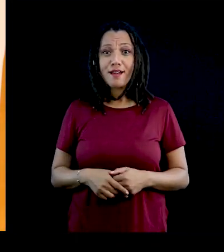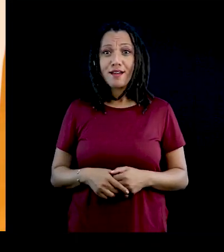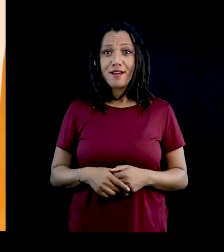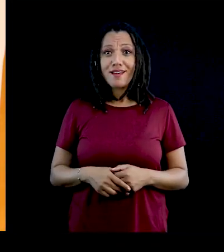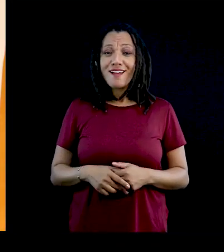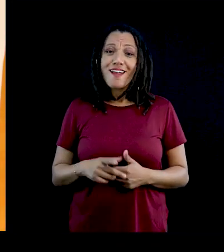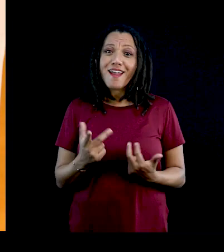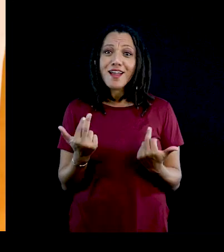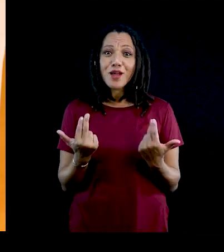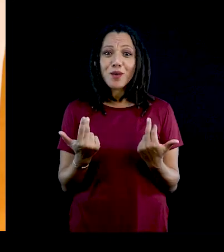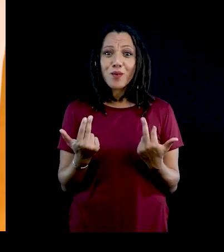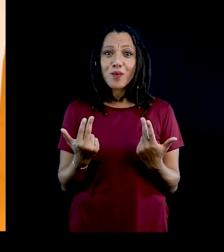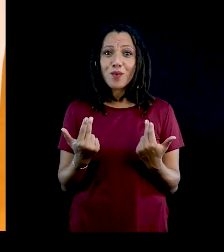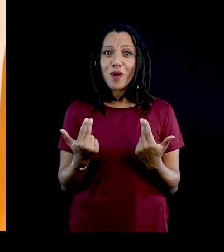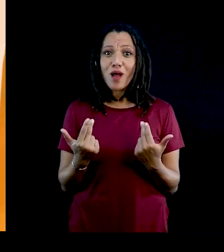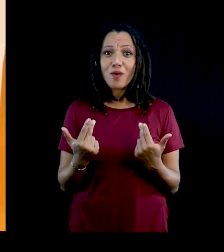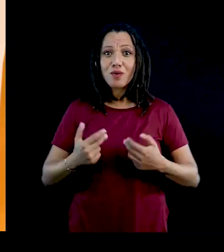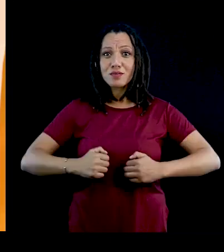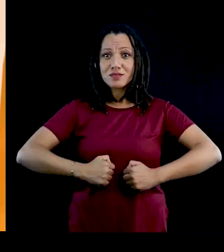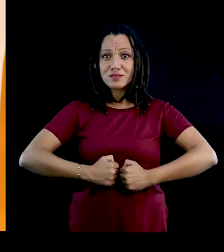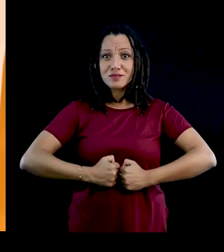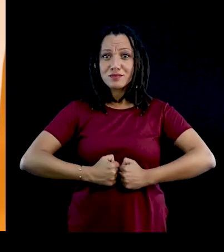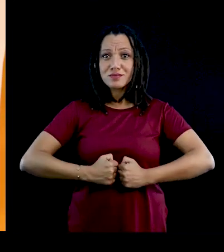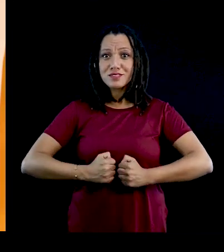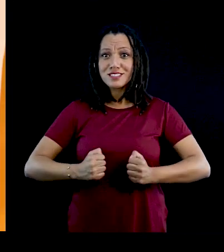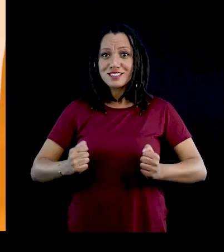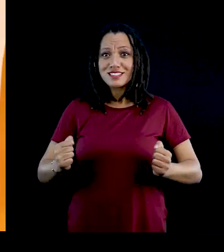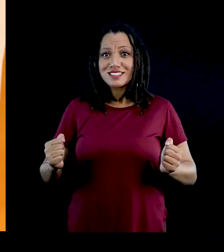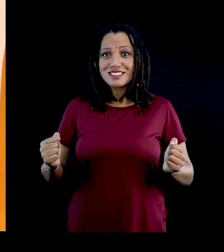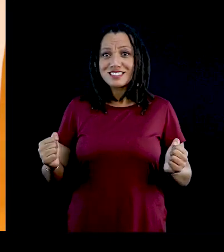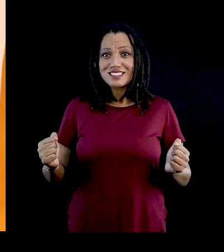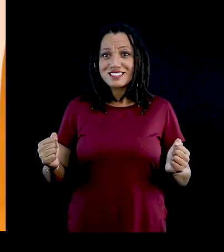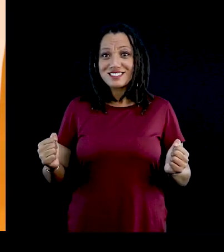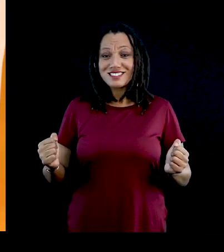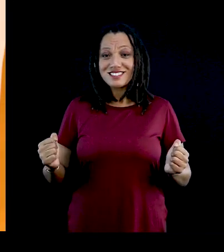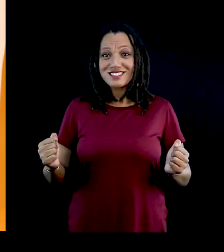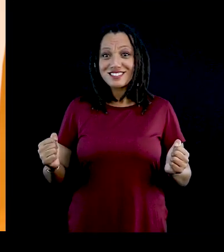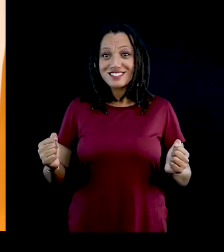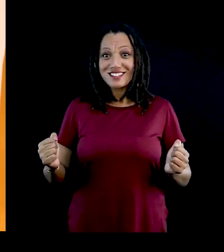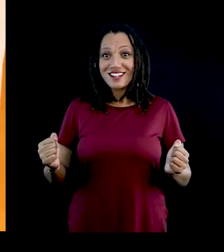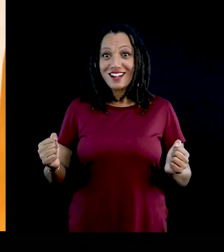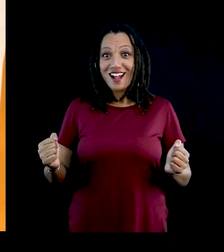como se os braços dele já estivessem segurando aqui o meio para poder ser aberto. E aí quando eu abro